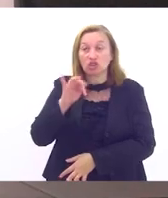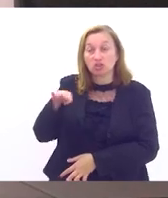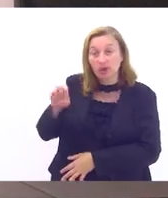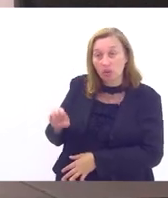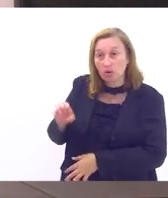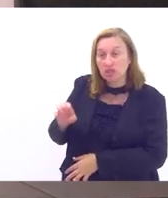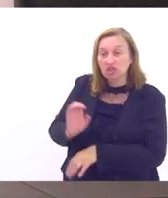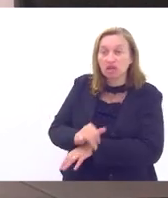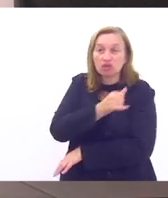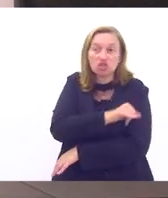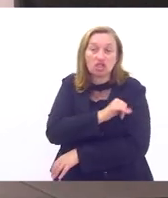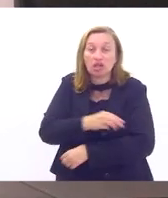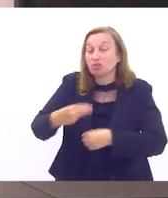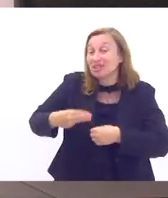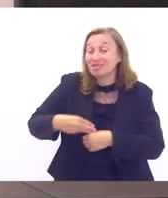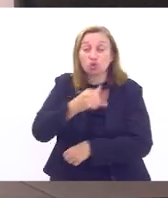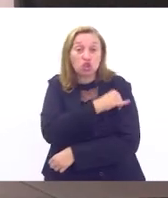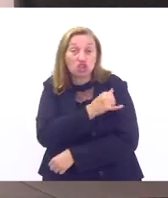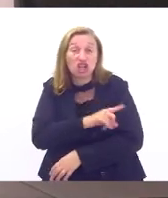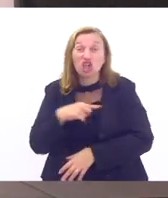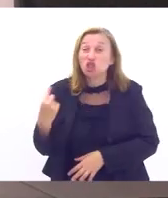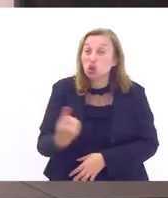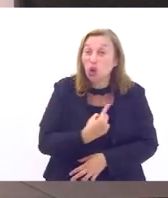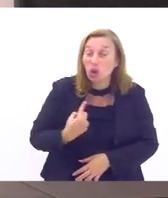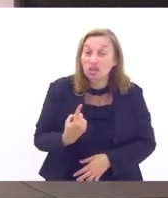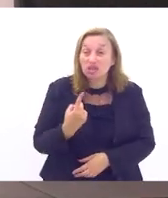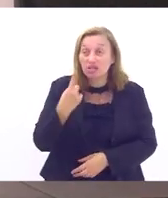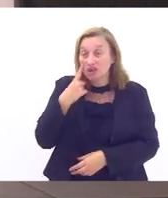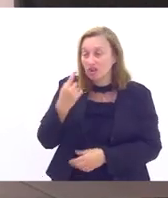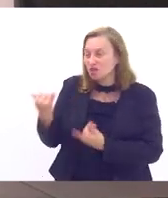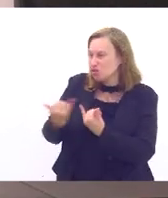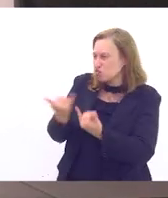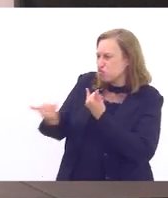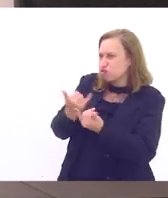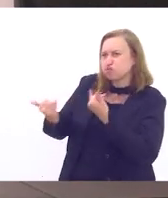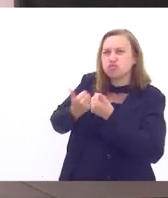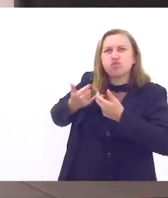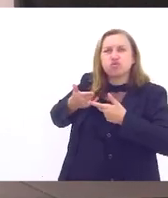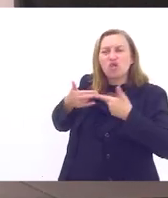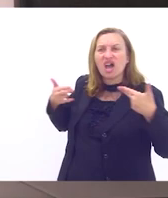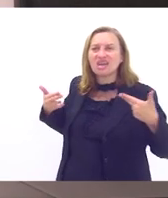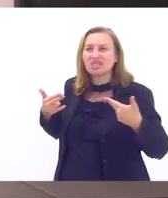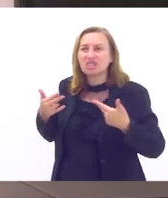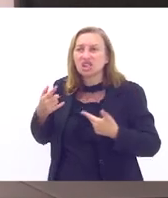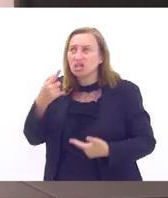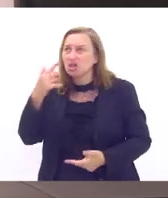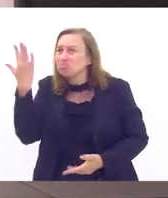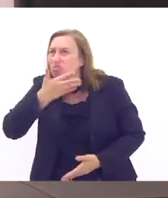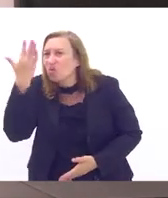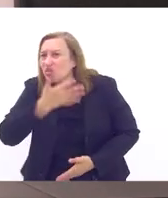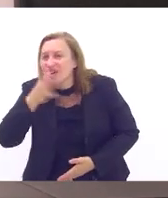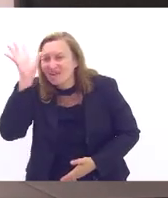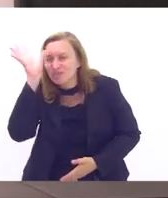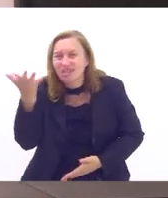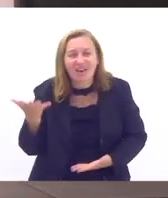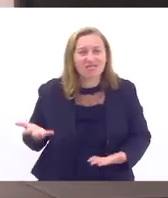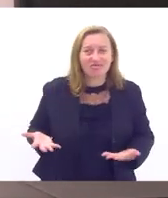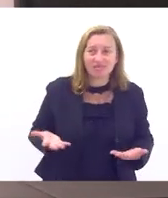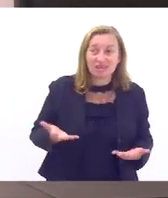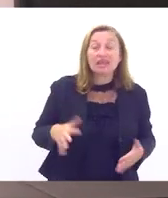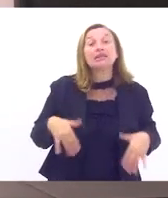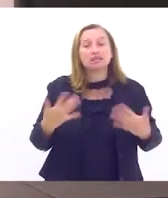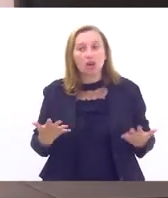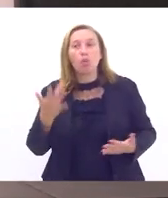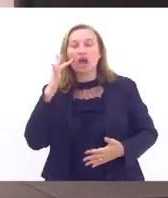Rio de Janeiro acontece no município do Rio de Janeiro. E nós vemos muitas informações, e quando vamos ver os resultados são pífios. Então, acho